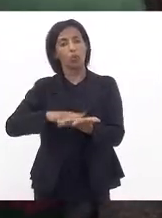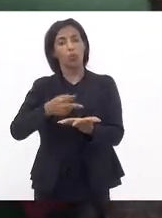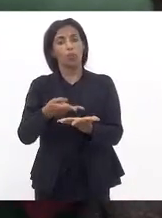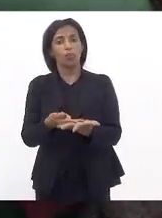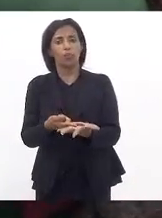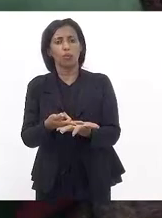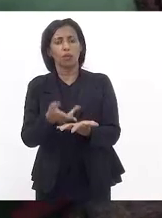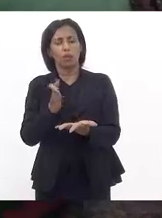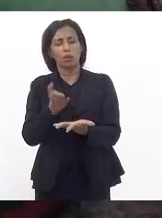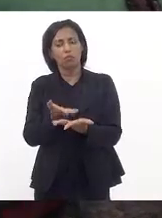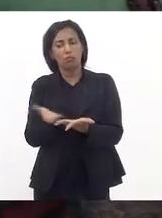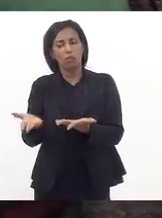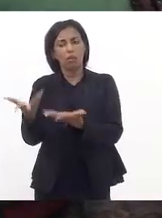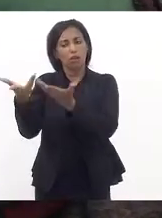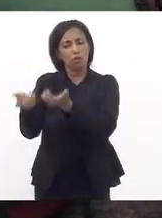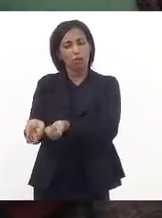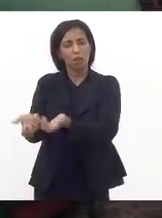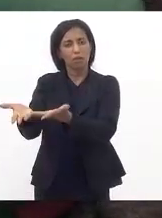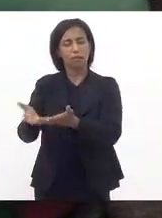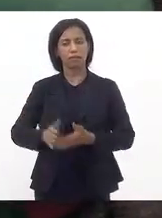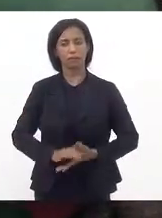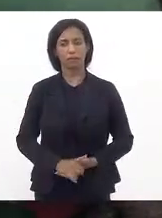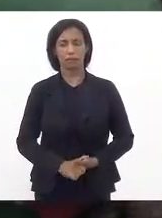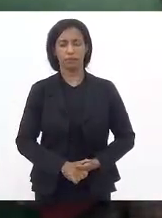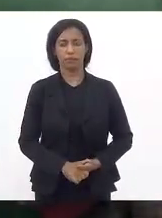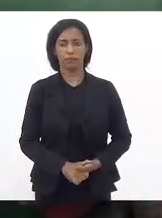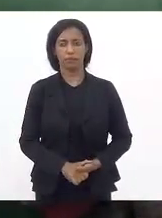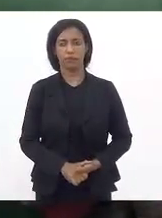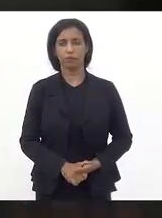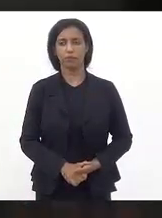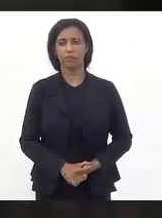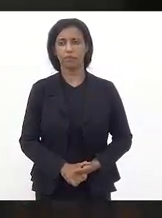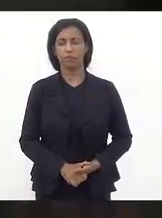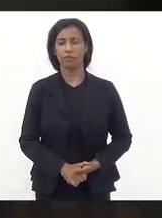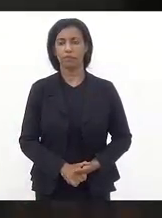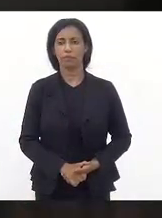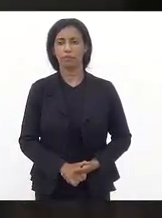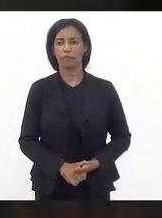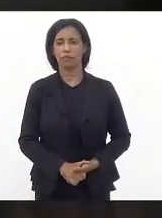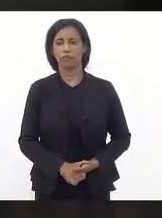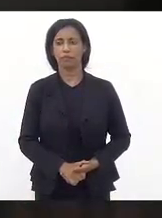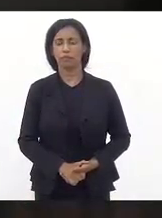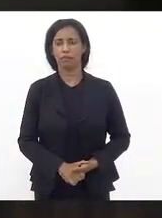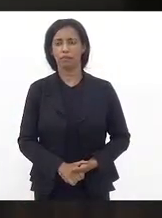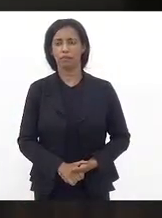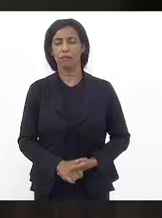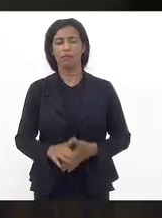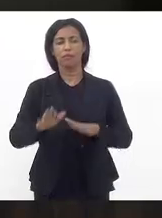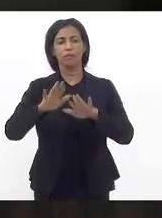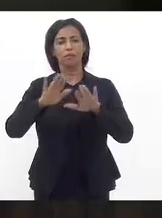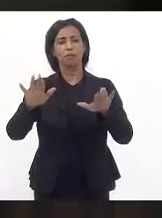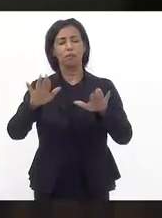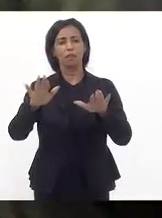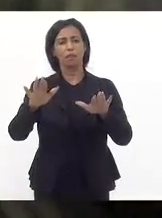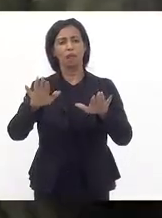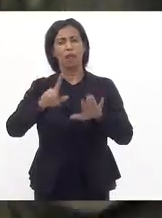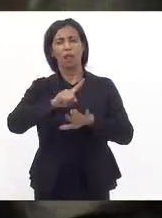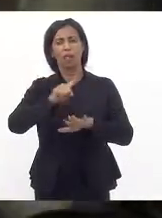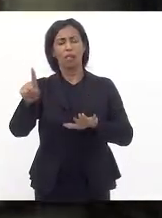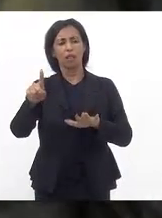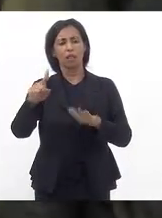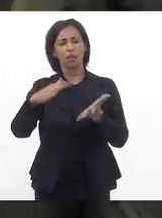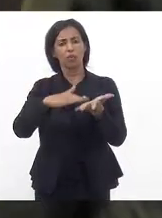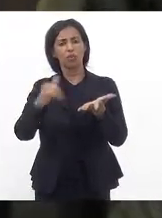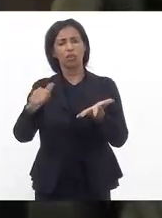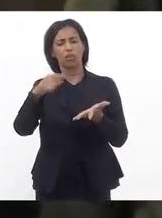alterando o destinatário da consulta deputada Tia Jô não tirando a sua autoridade como uma deputada que